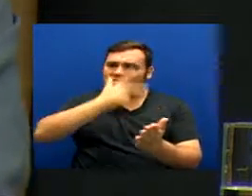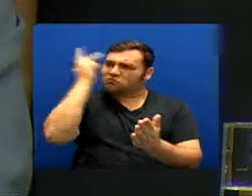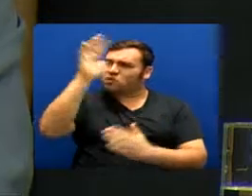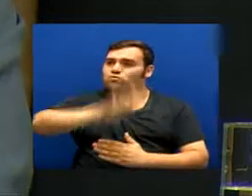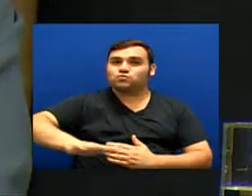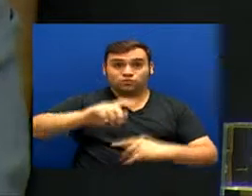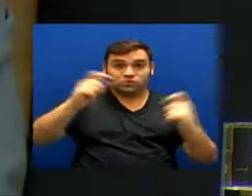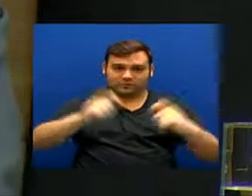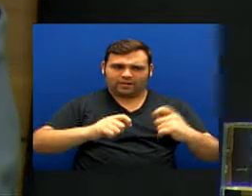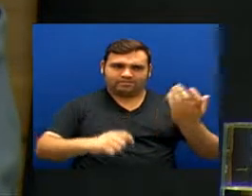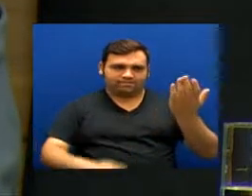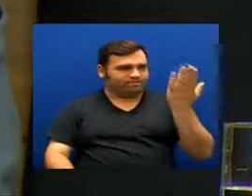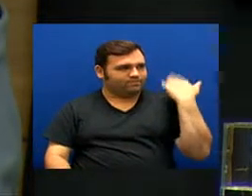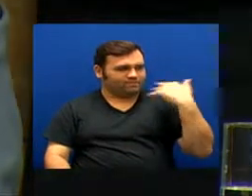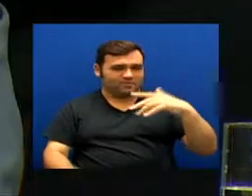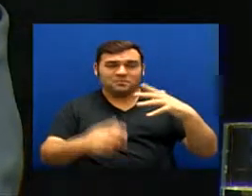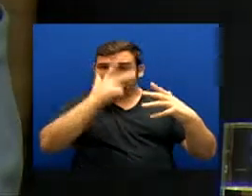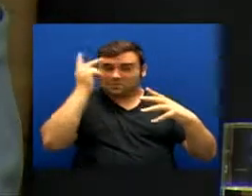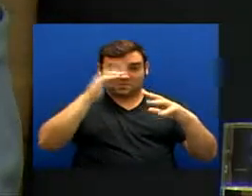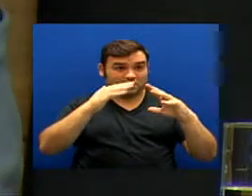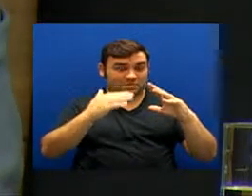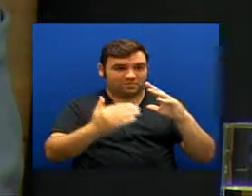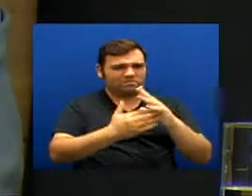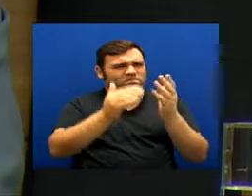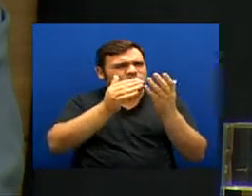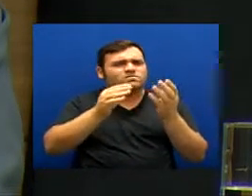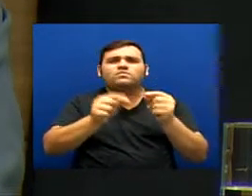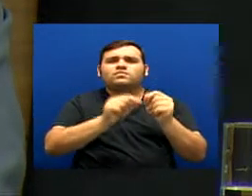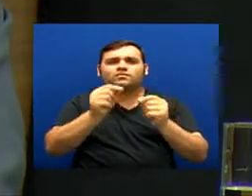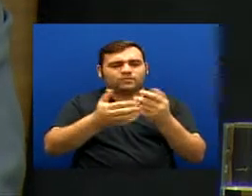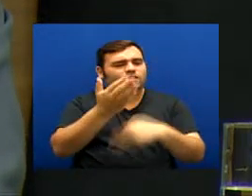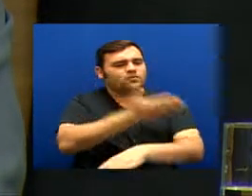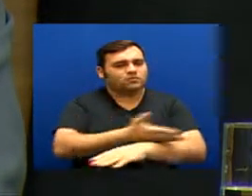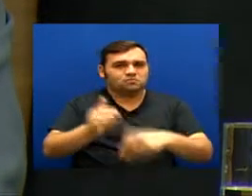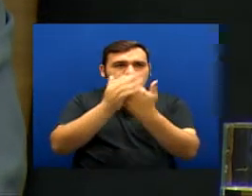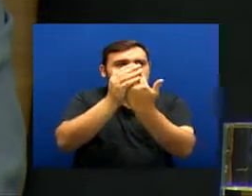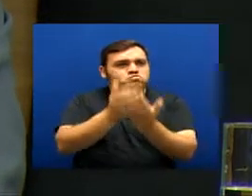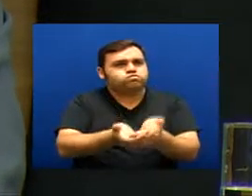momento, ouviremos as palavras do vereador Pastor Luiz Santos.